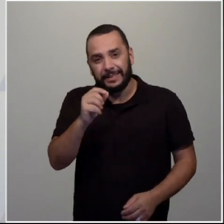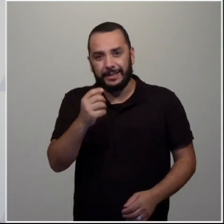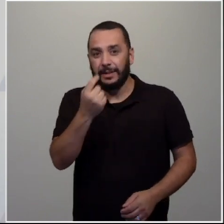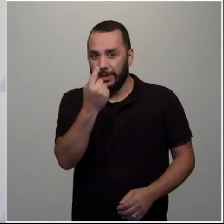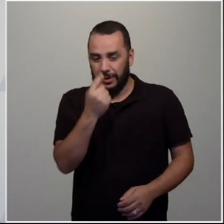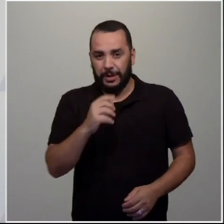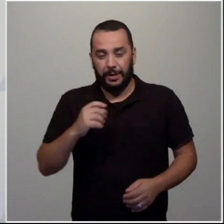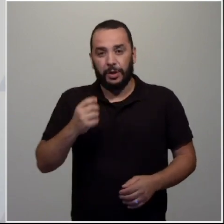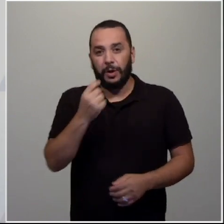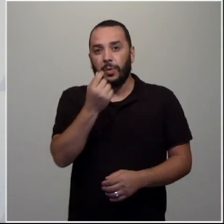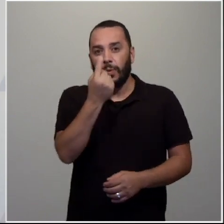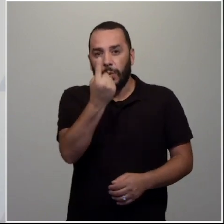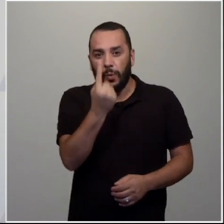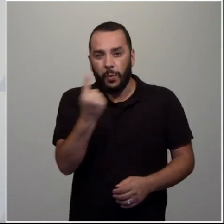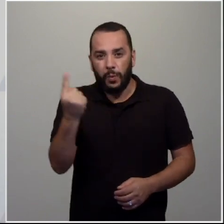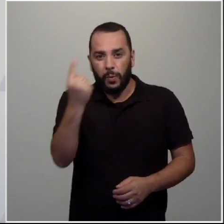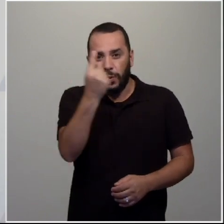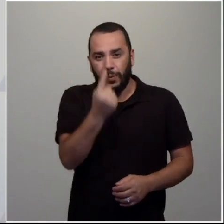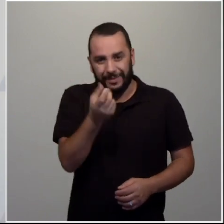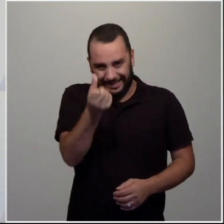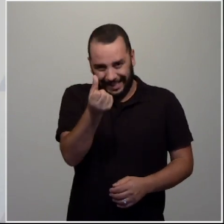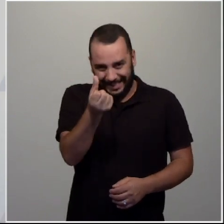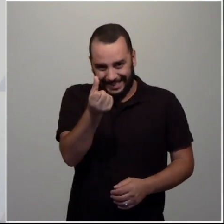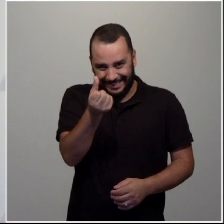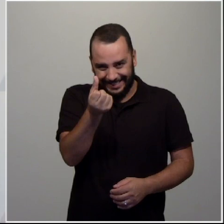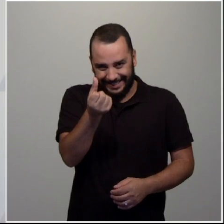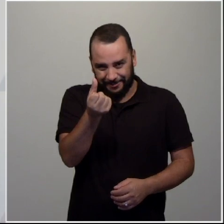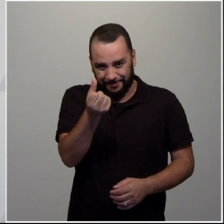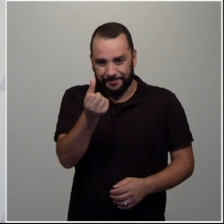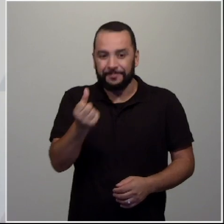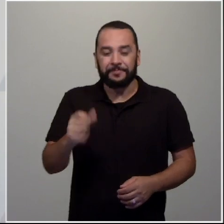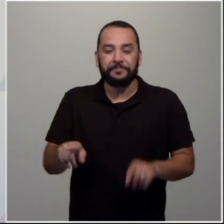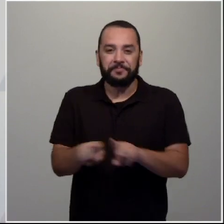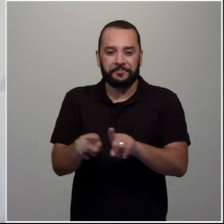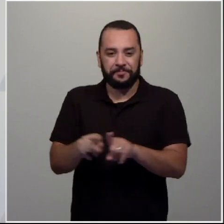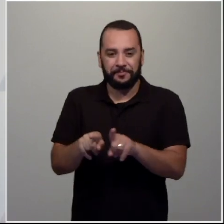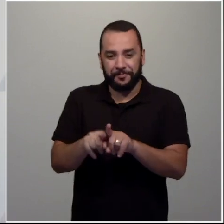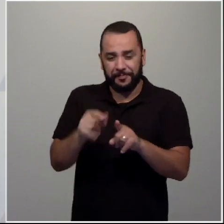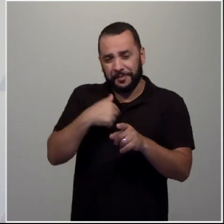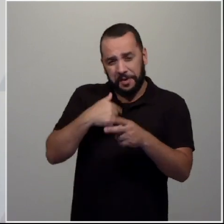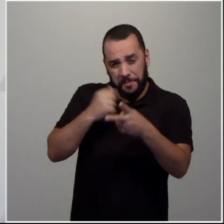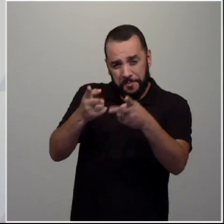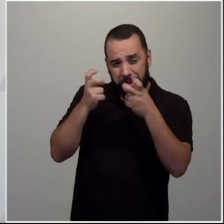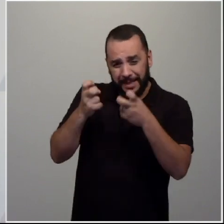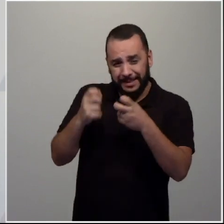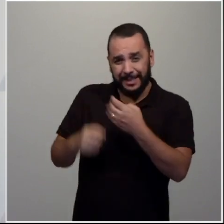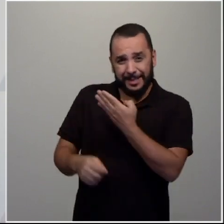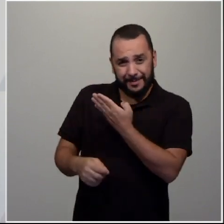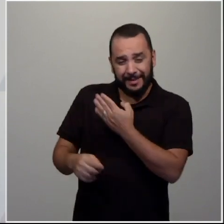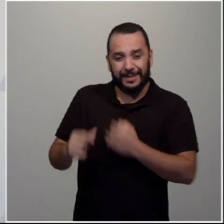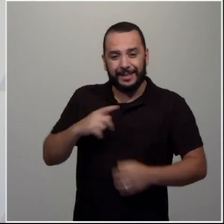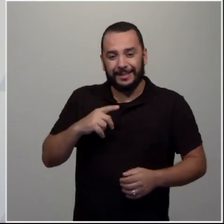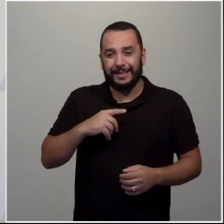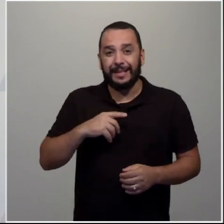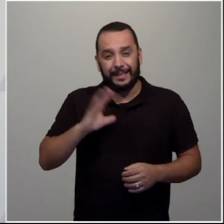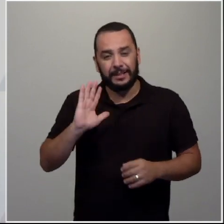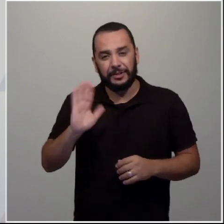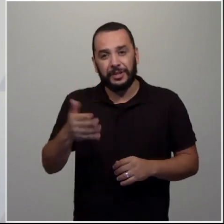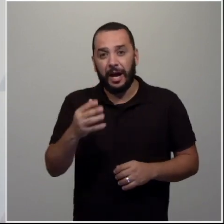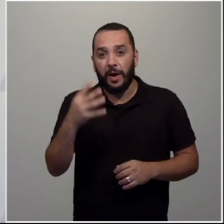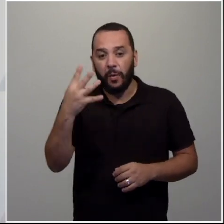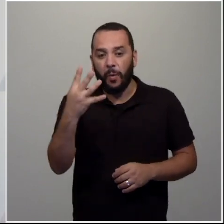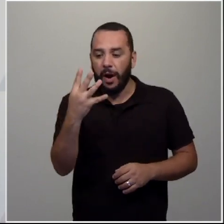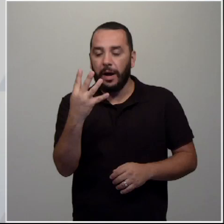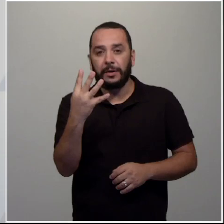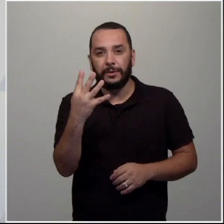ou seja tem 16 e aqui do lado de cá embora não seja muito fácil de observar ali nós temos quatro símbolos que representam